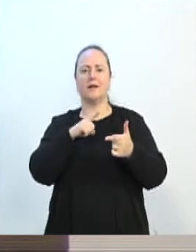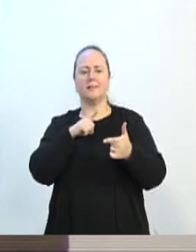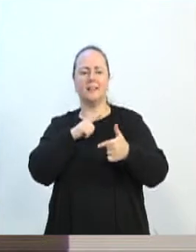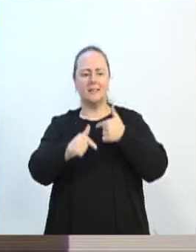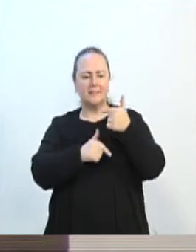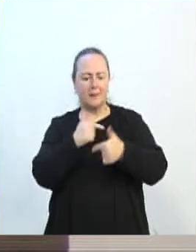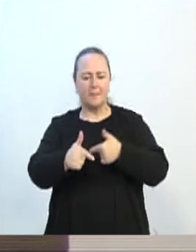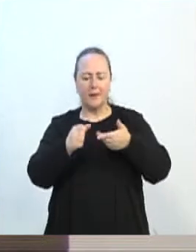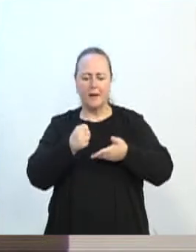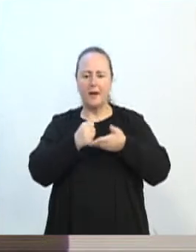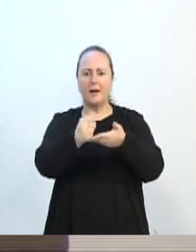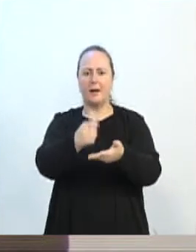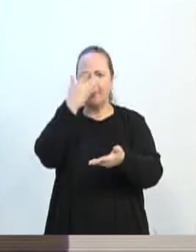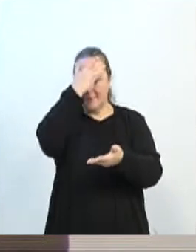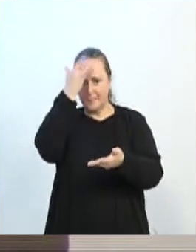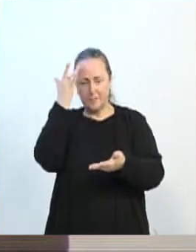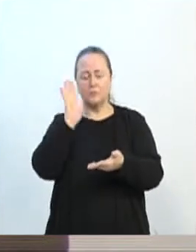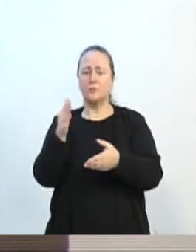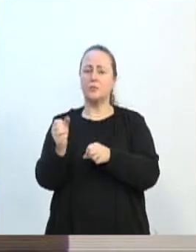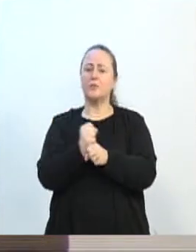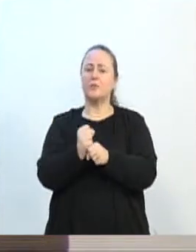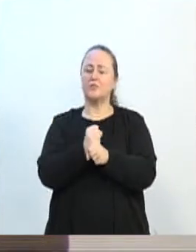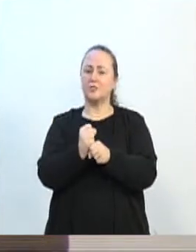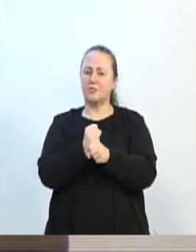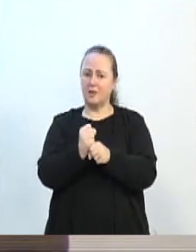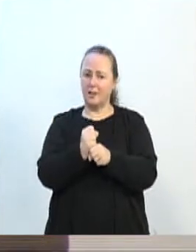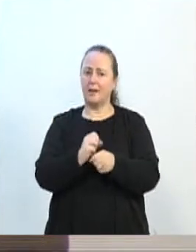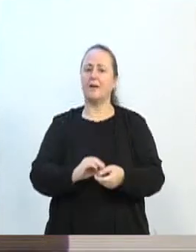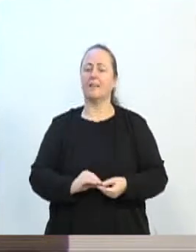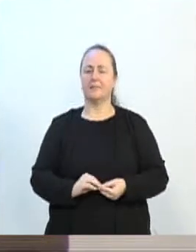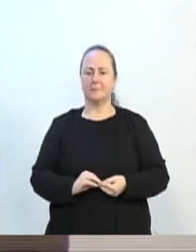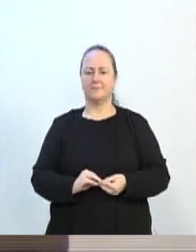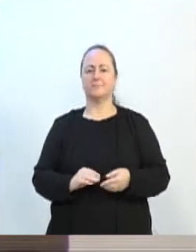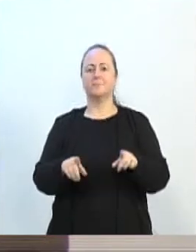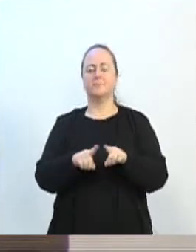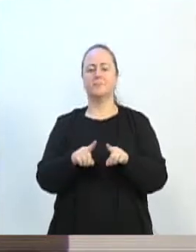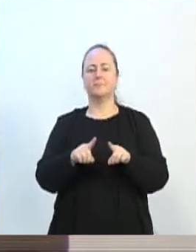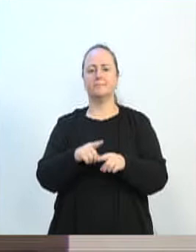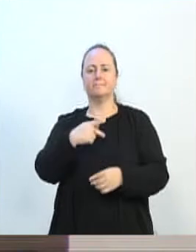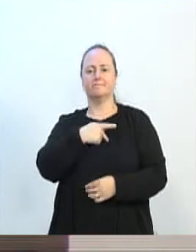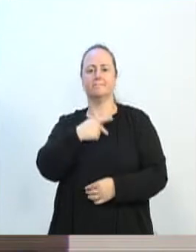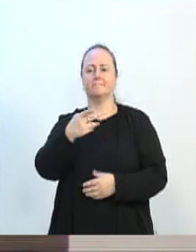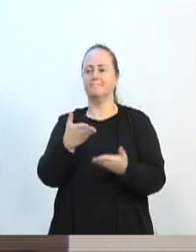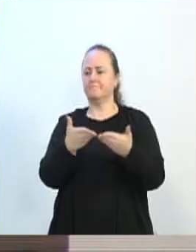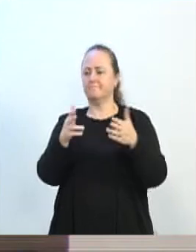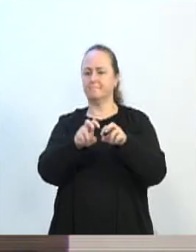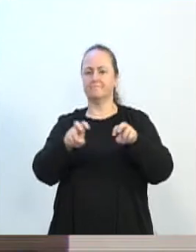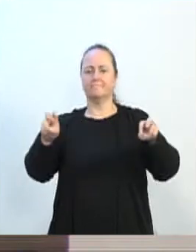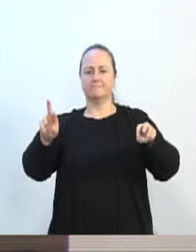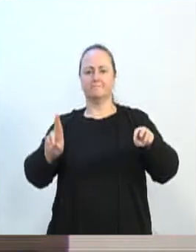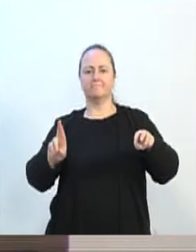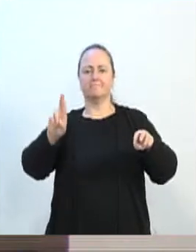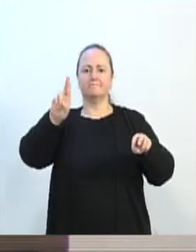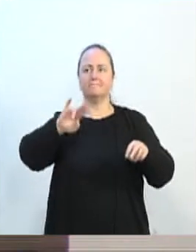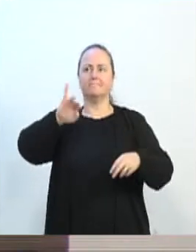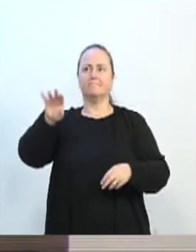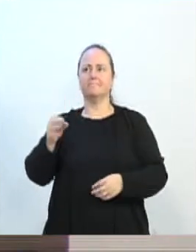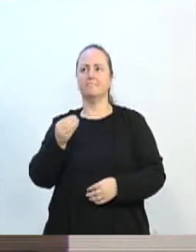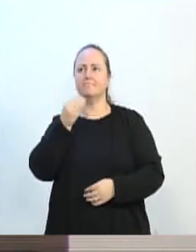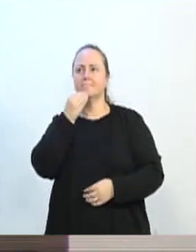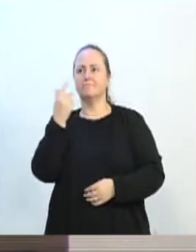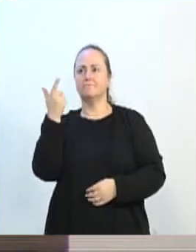pessoas há alguns anos. Agradecemos também à presidência e demais integrantes da mesa pela oportunidade de poder estar